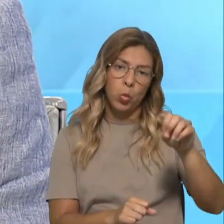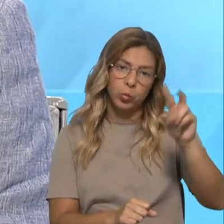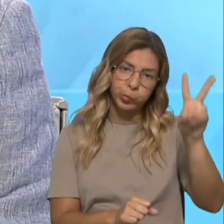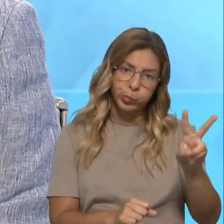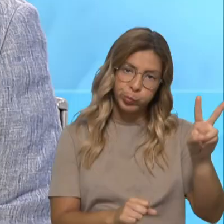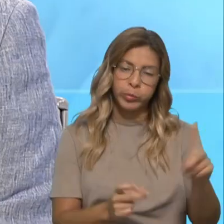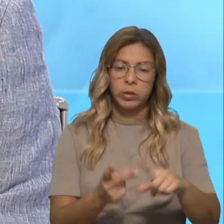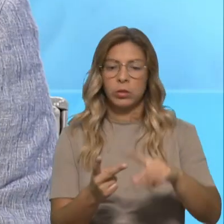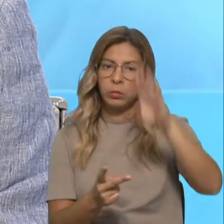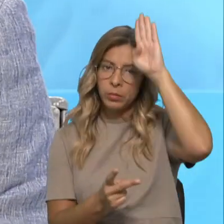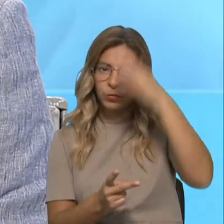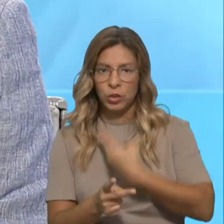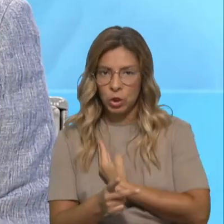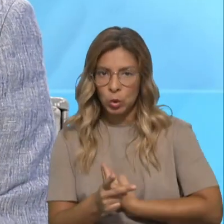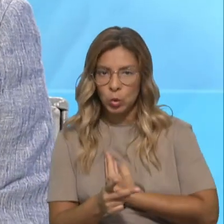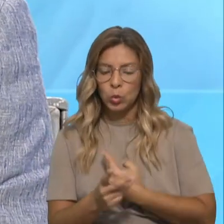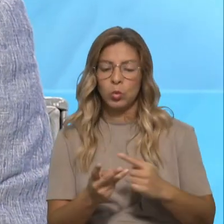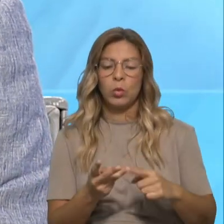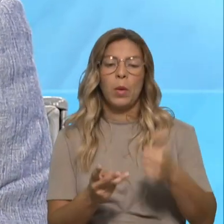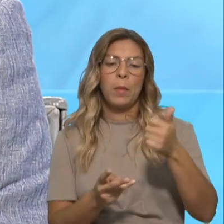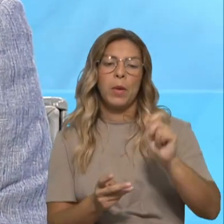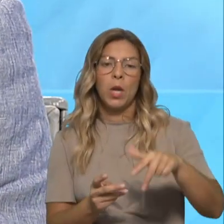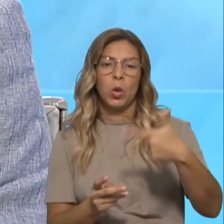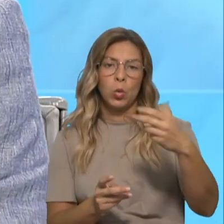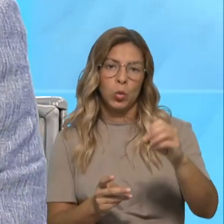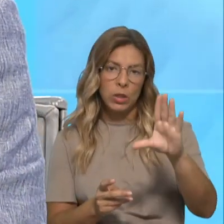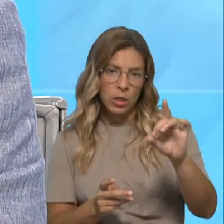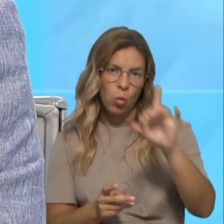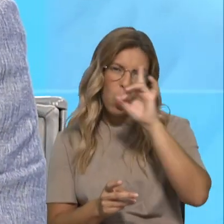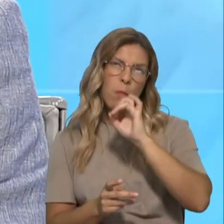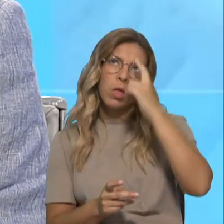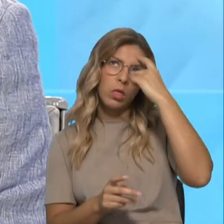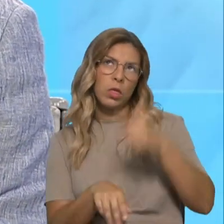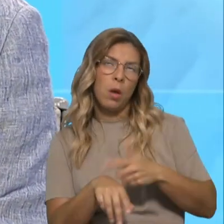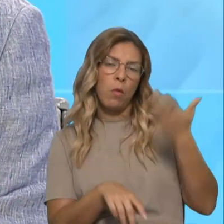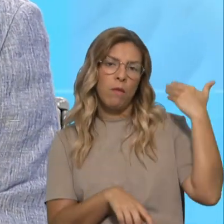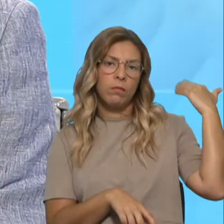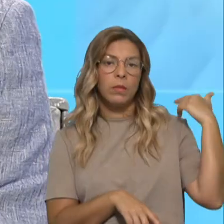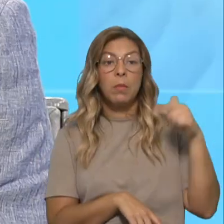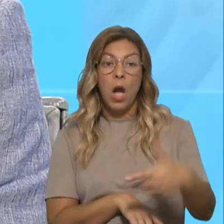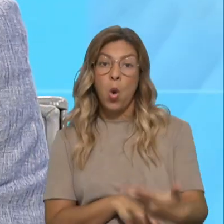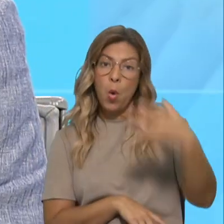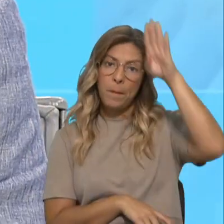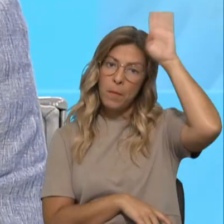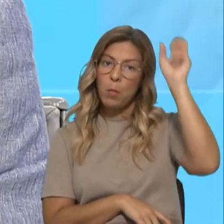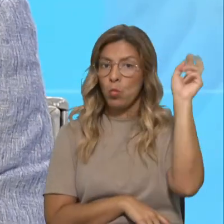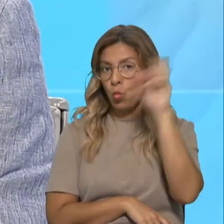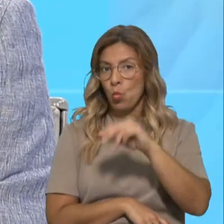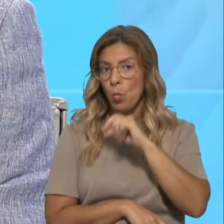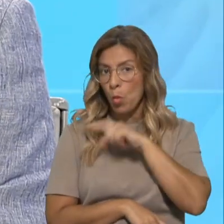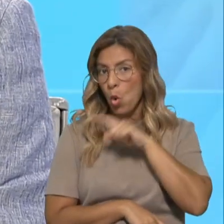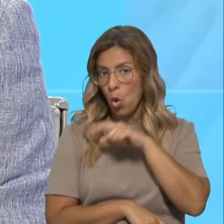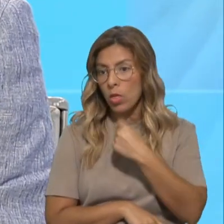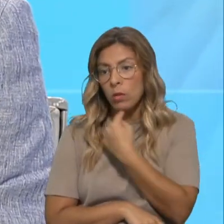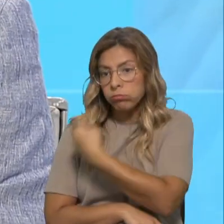enfim, todos os papas que eu me lembro do meu tempo o fizeram, mas que Leão XIV faça uma